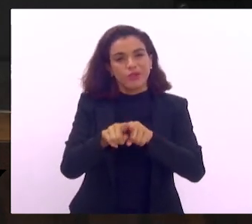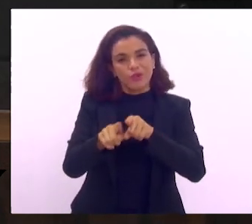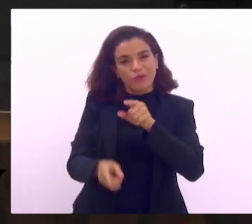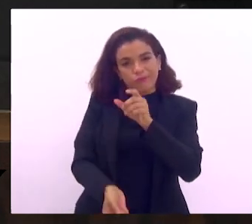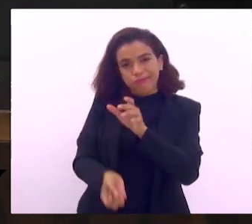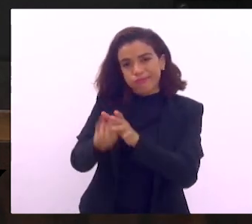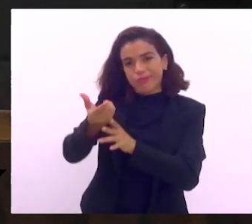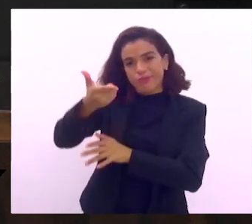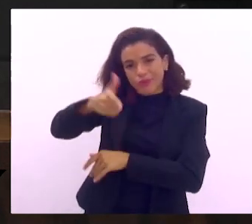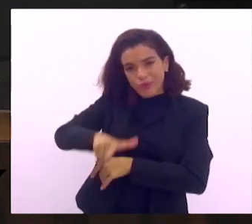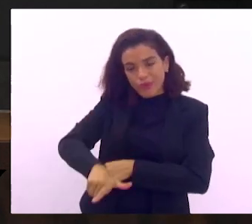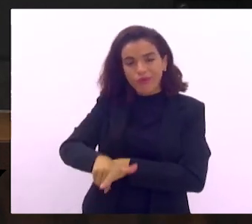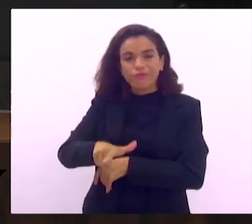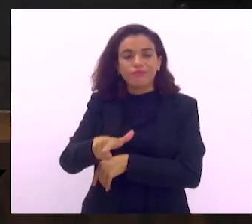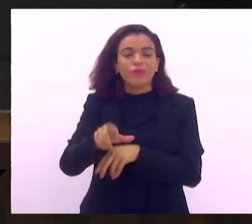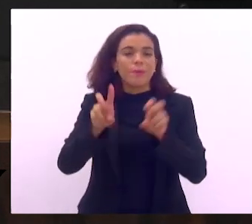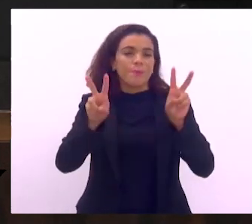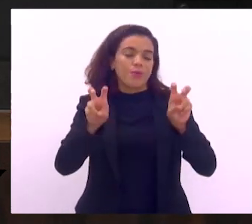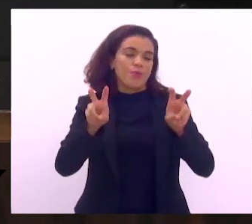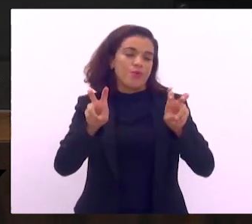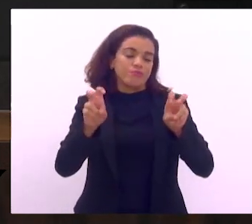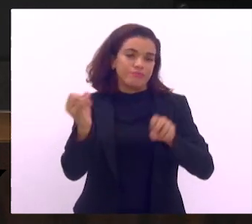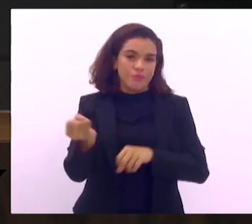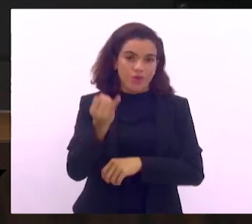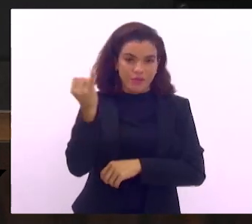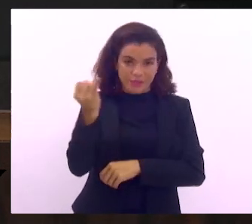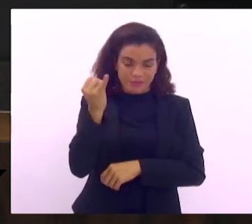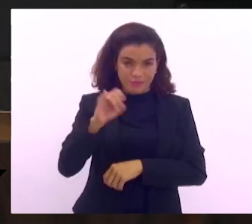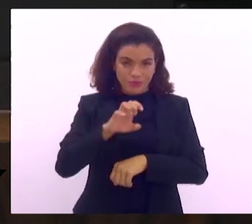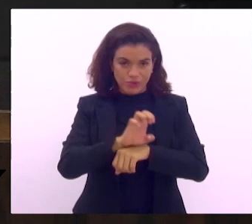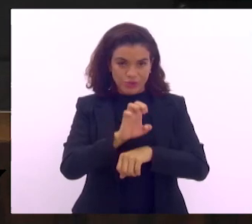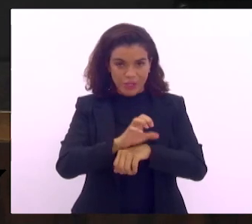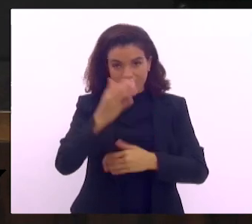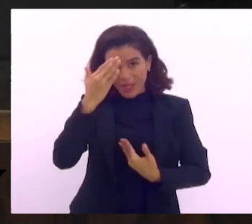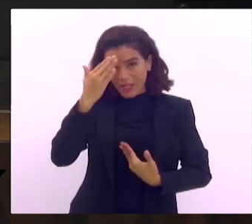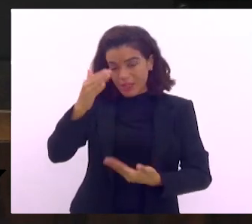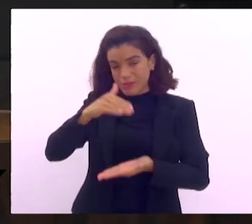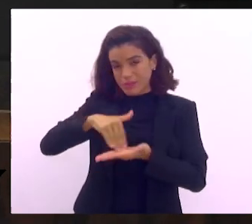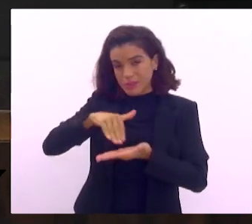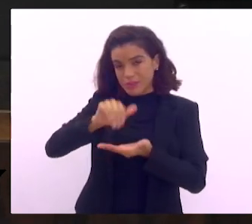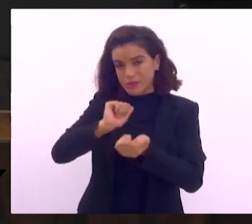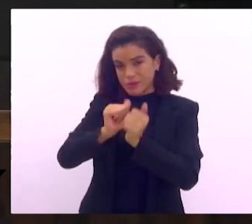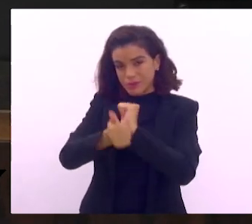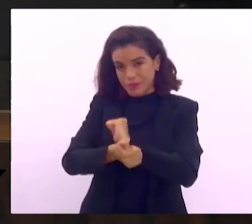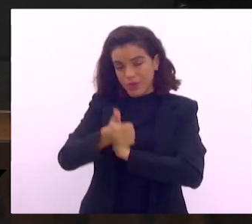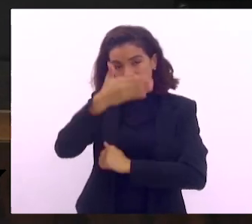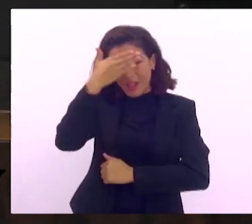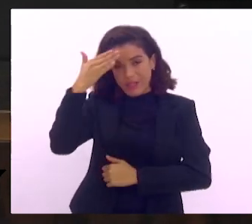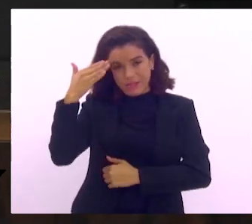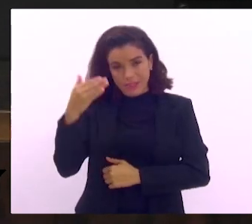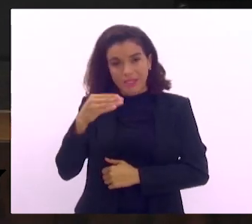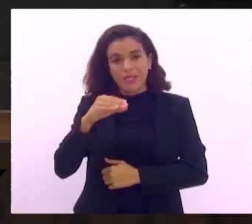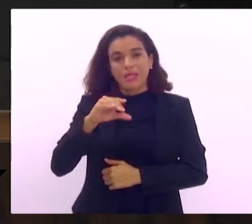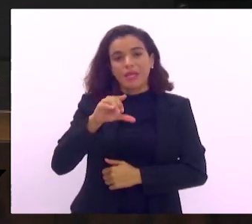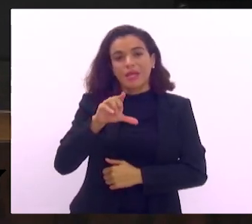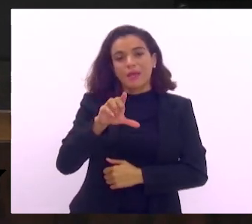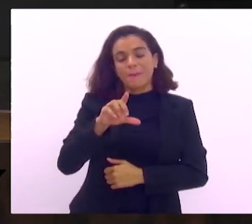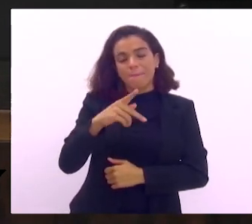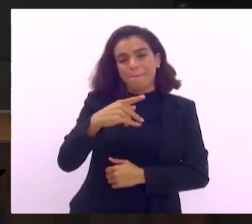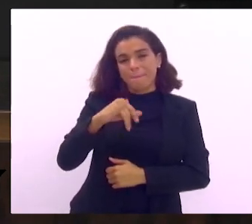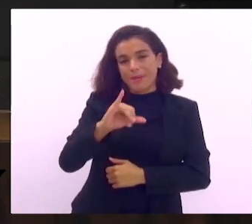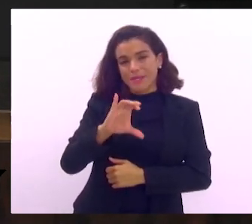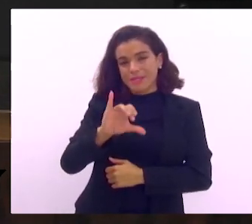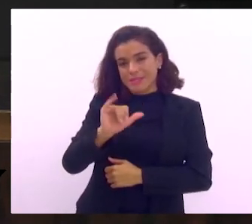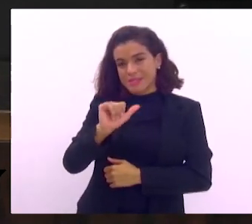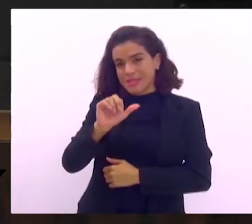equipamento que é de grande valia e importância para o nosso estado. Agradecer ao secretário de Esporte e Lazer aqui, Rafael Pisciani. Todas as vezes